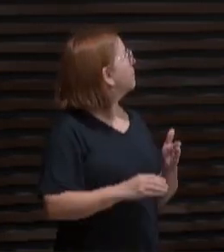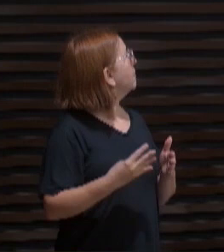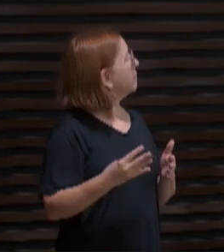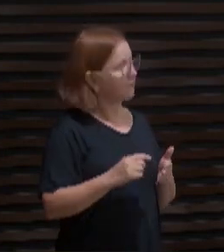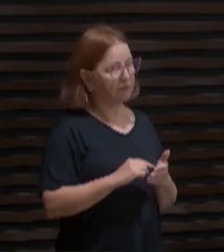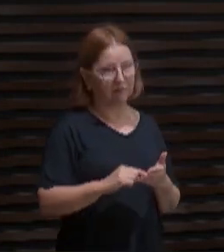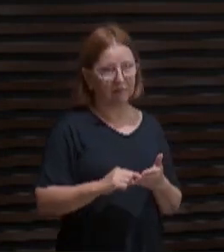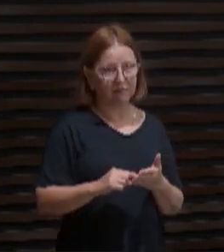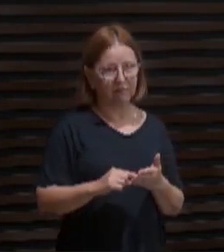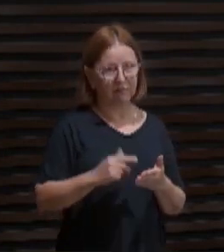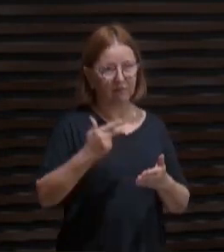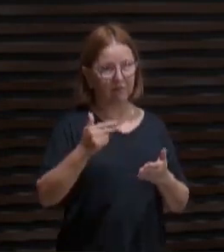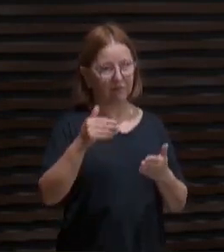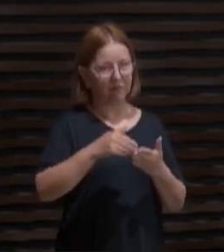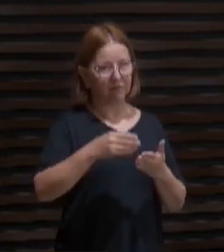diz que